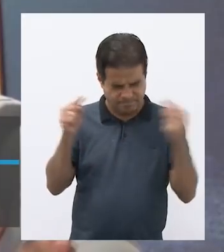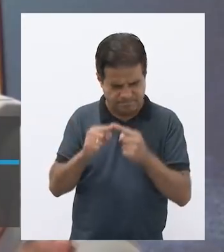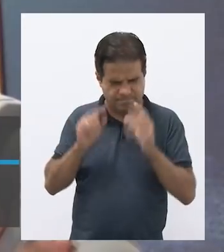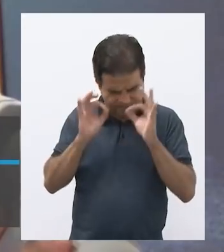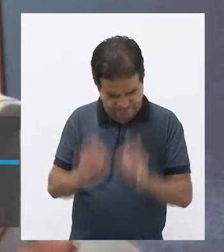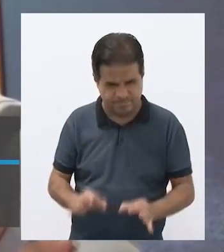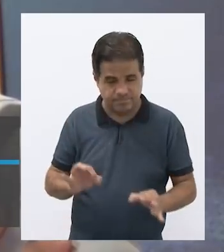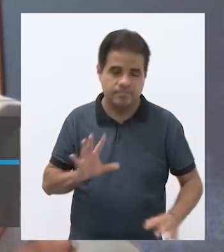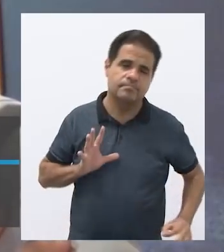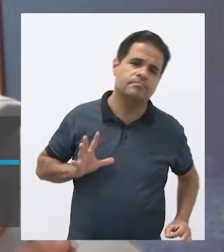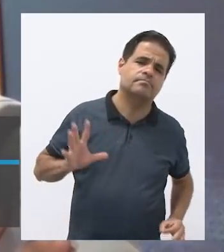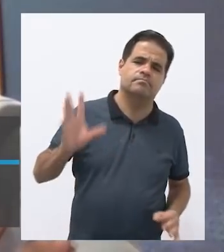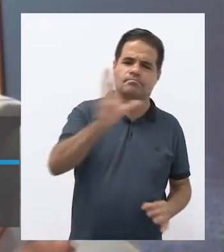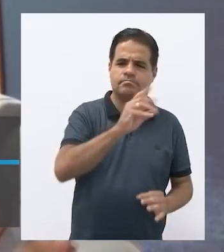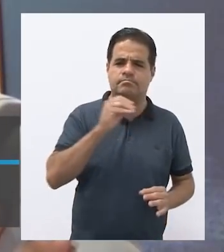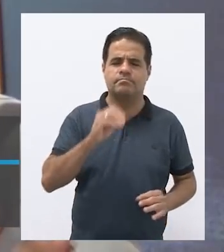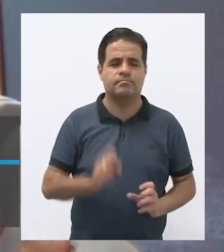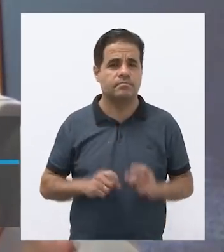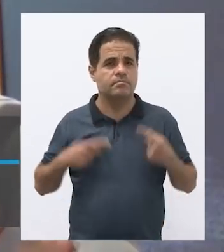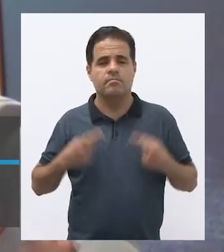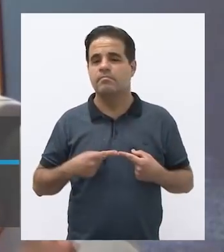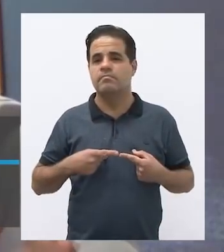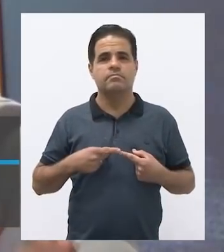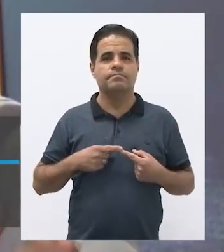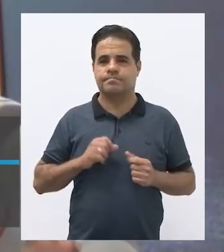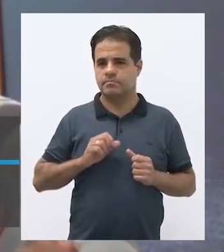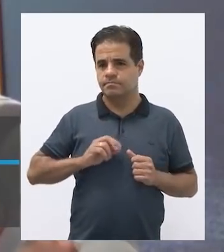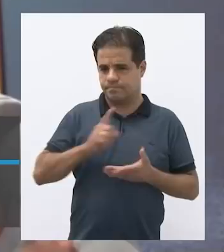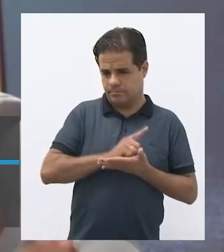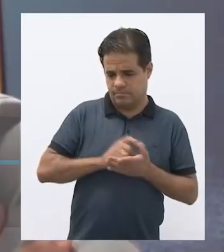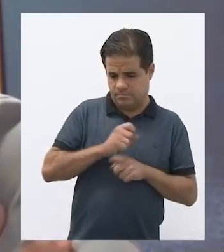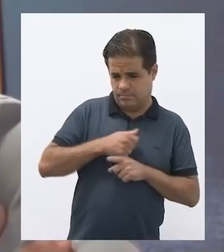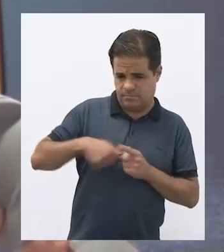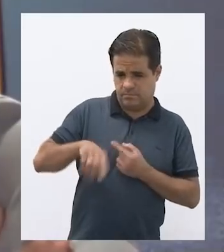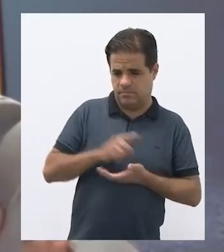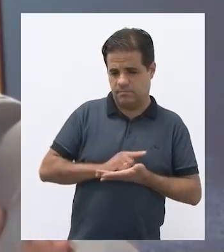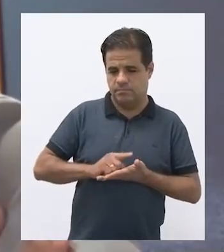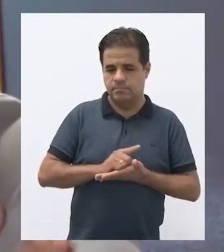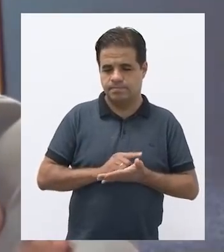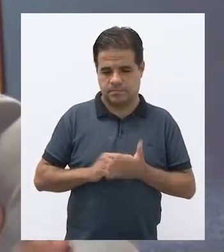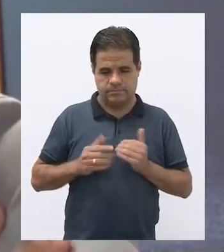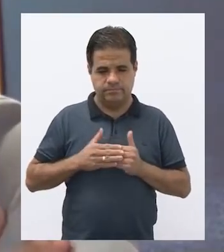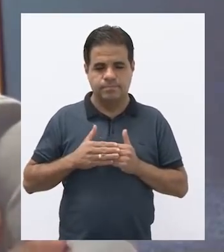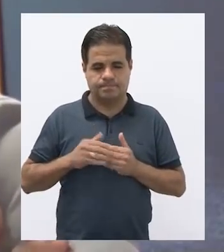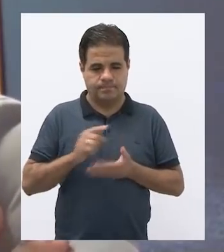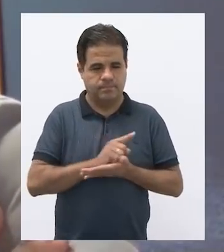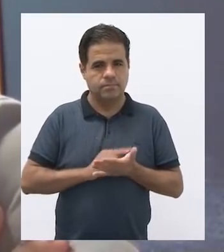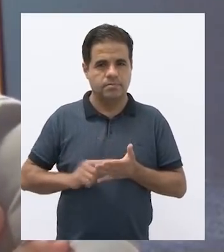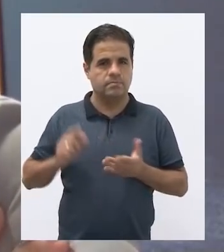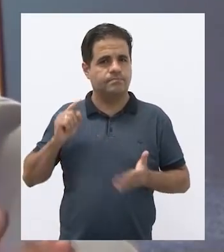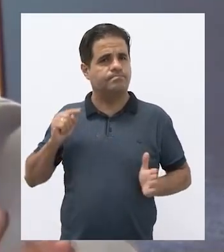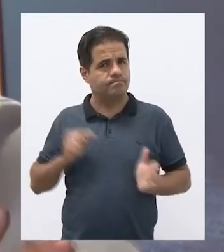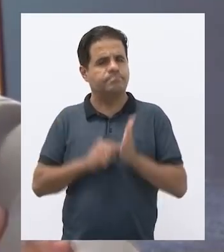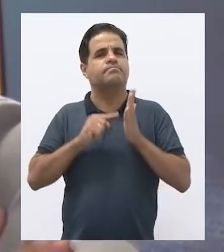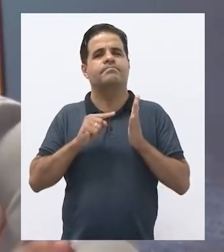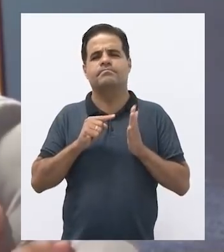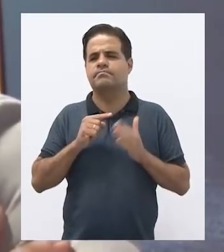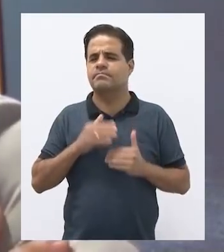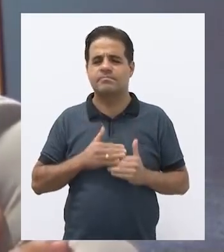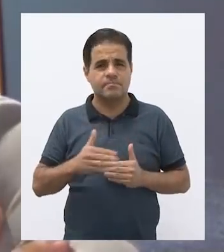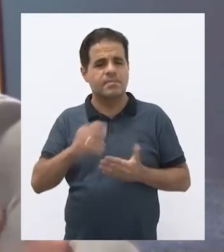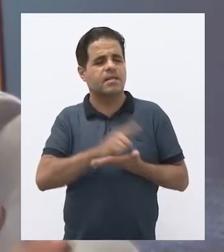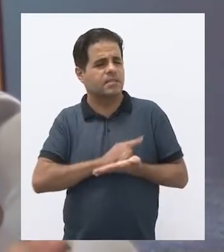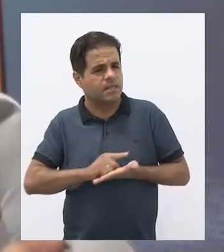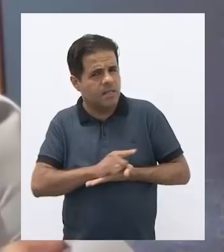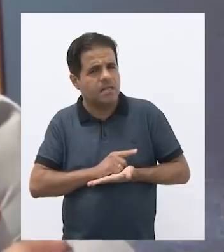aplicável e para que a gente se reconheça como não mais como uma sociedade digital, mas como uma sociedade, ponto, que já está